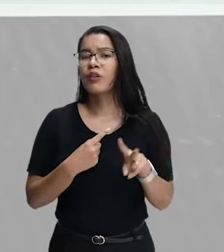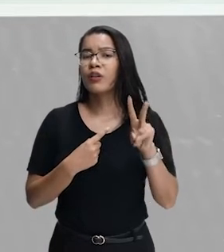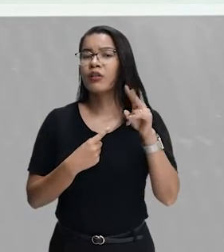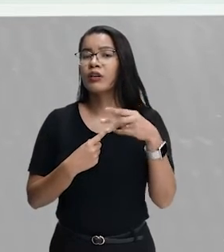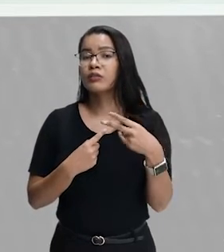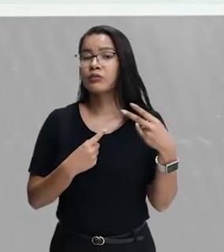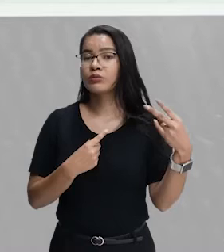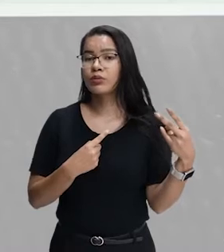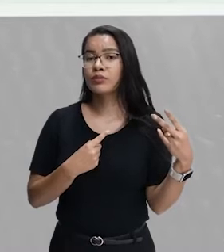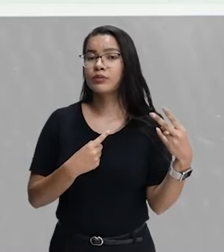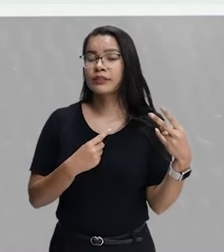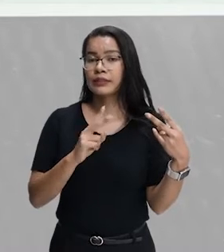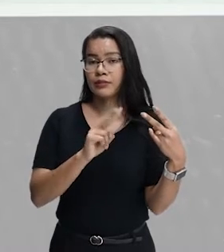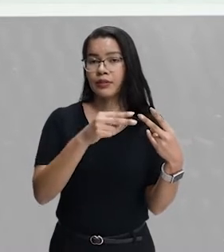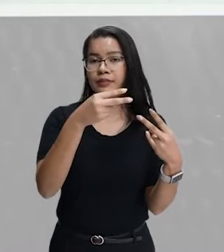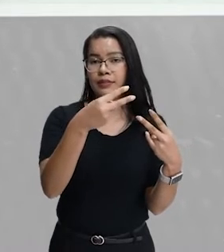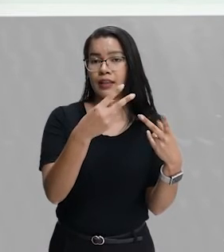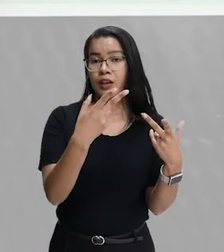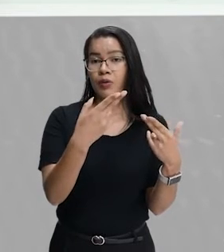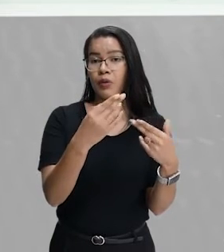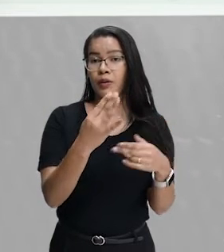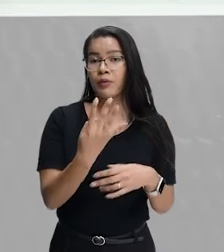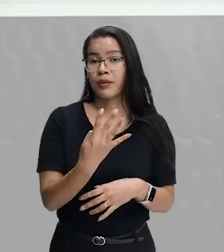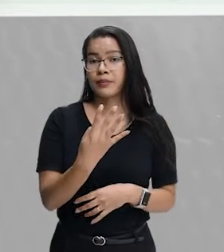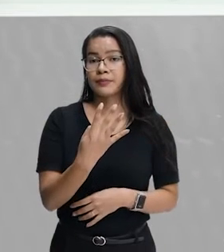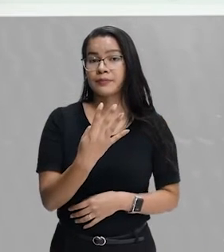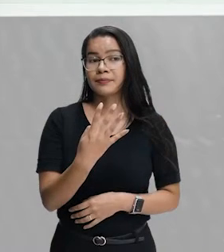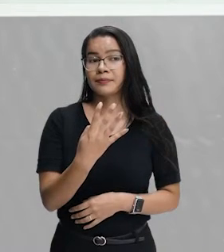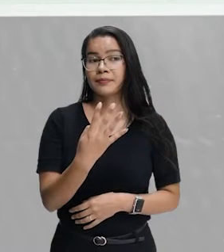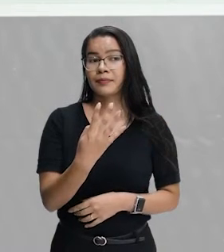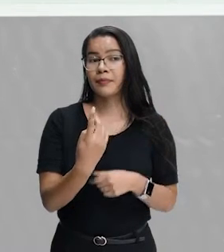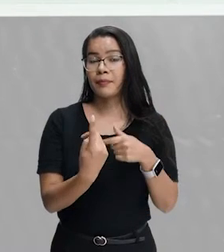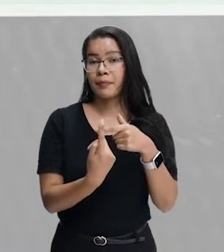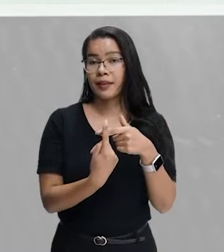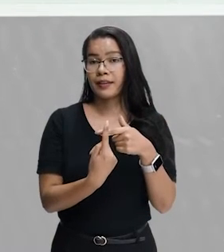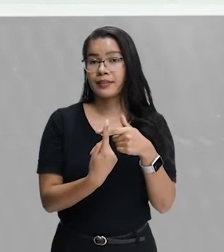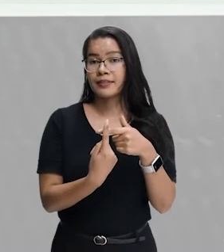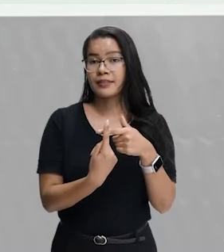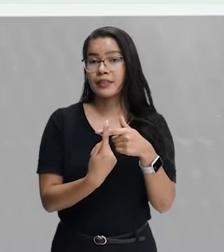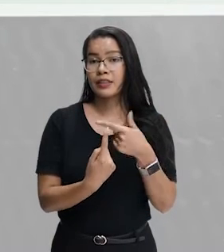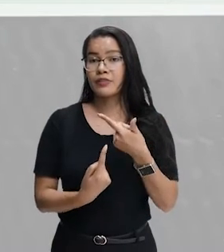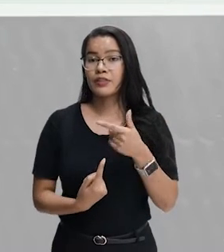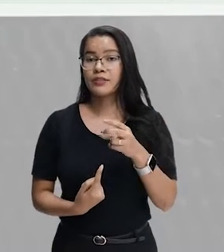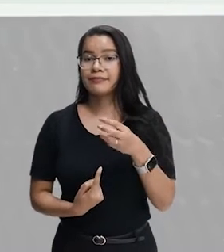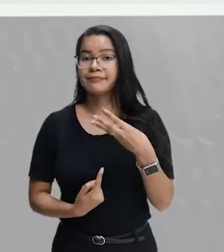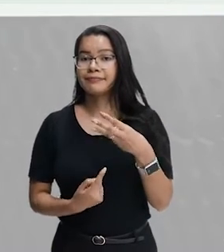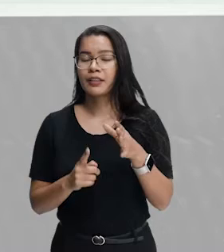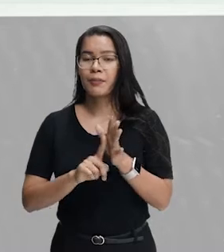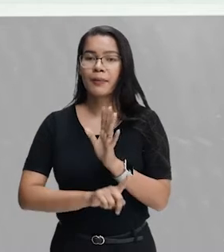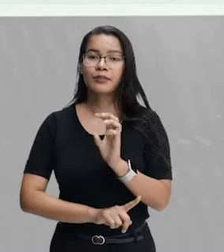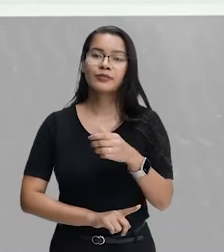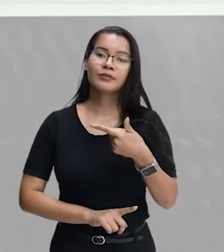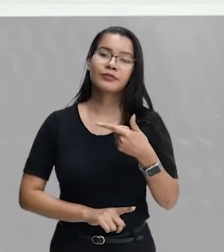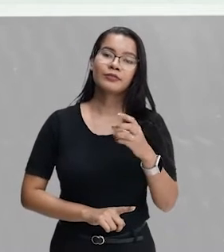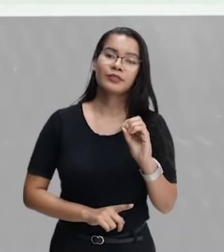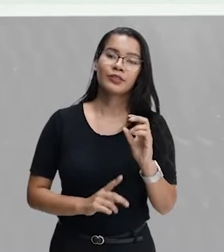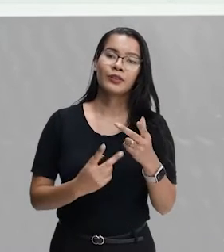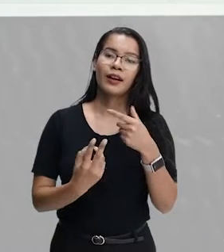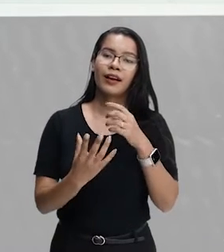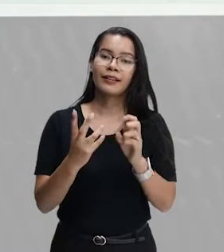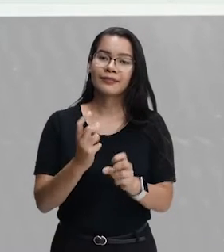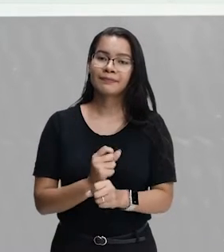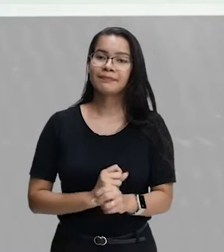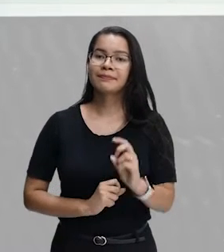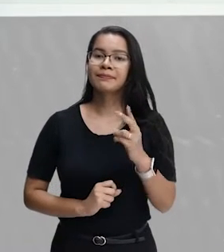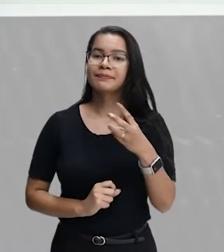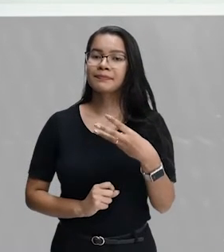né? 2 ao quadrado vai dar 4, mais 23 menos 20 dá 3. 3